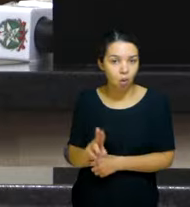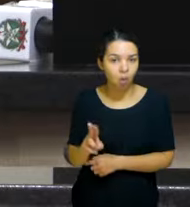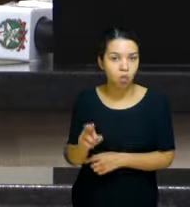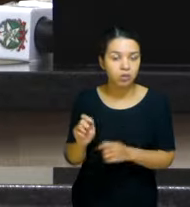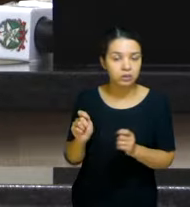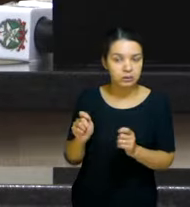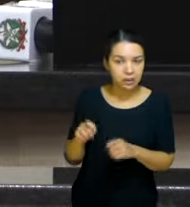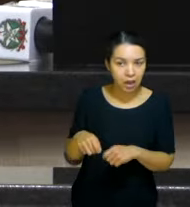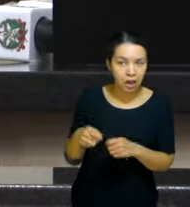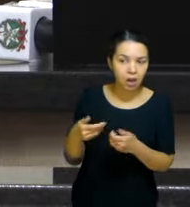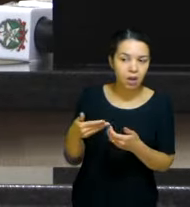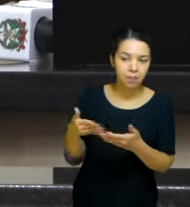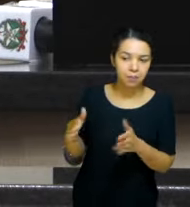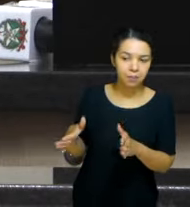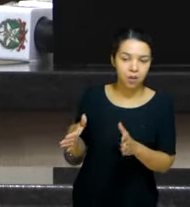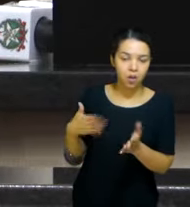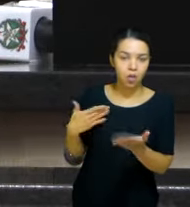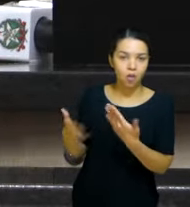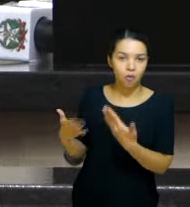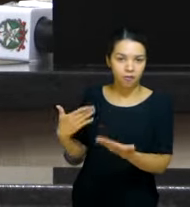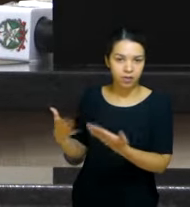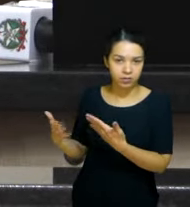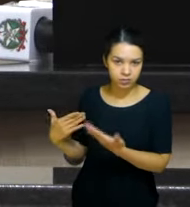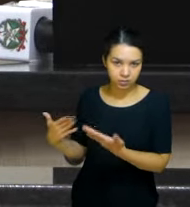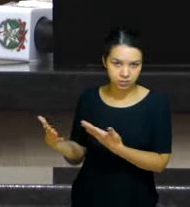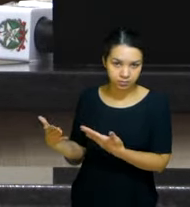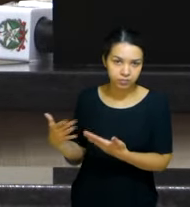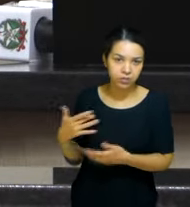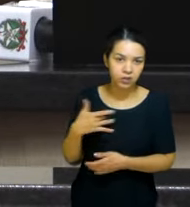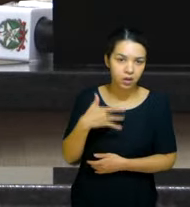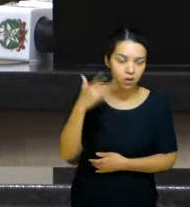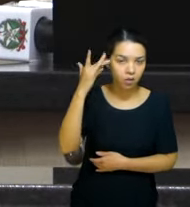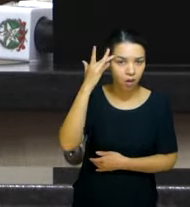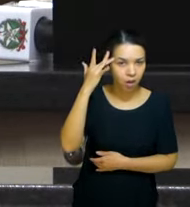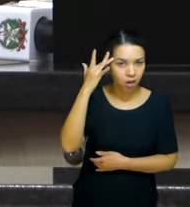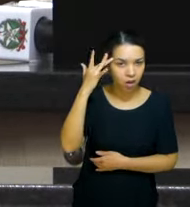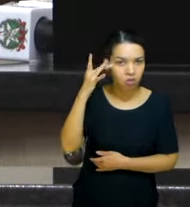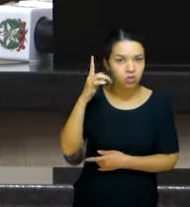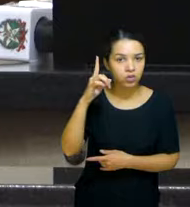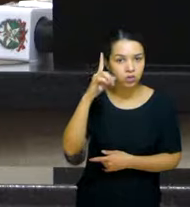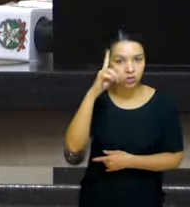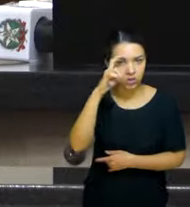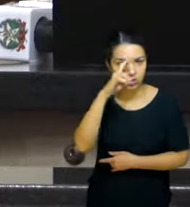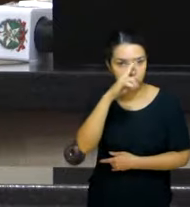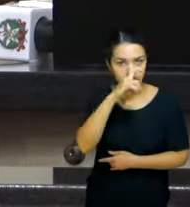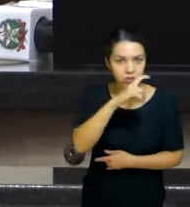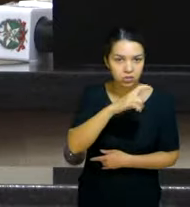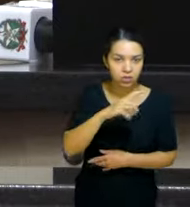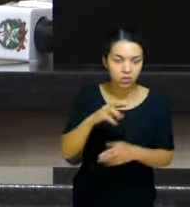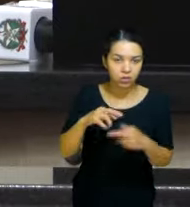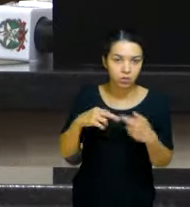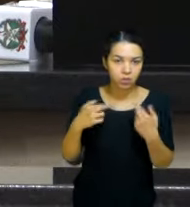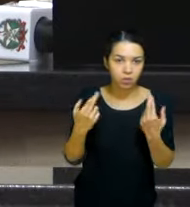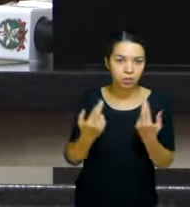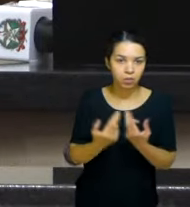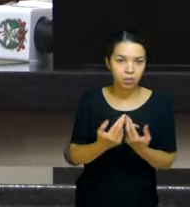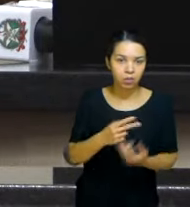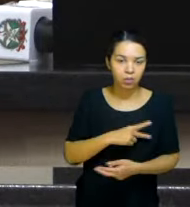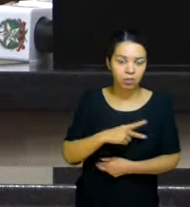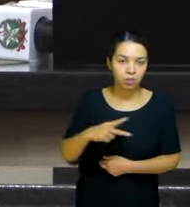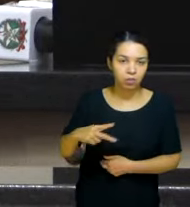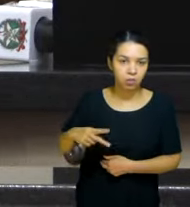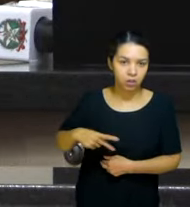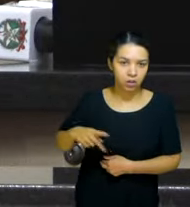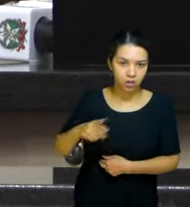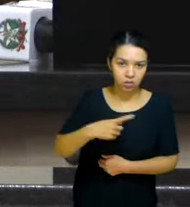conversa, uma negociação. E eu acho que é muito difícil, numa audiência pública, nós entrarmos